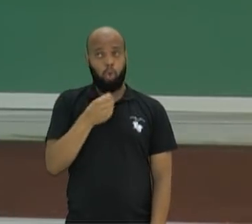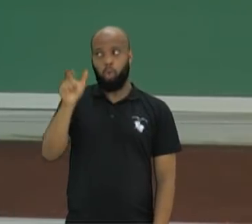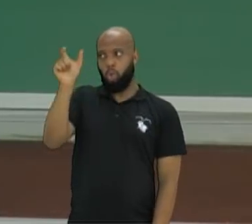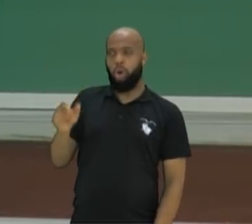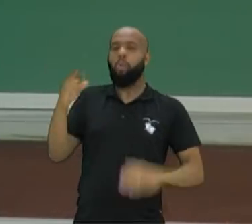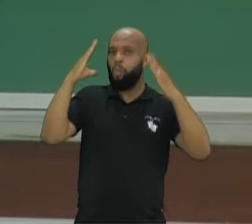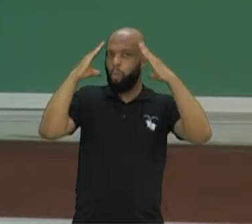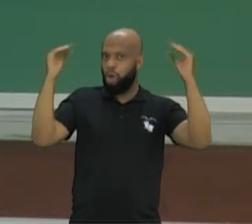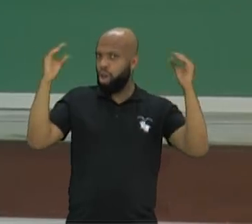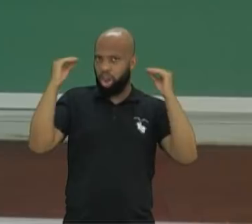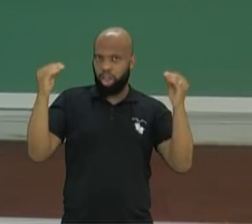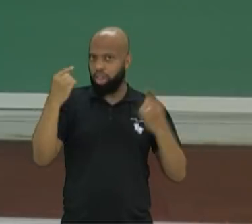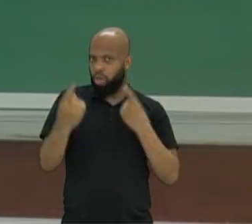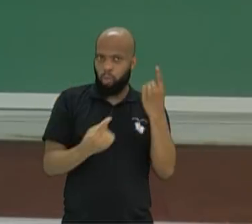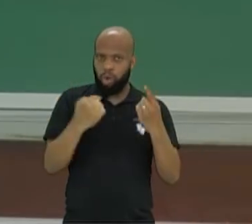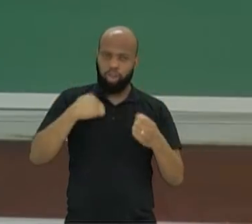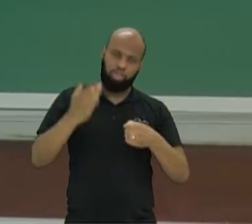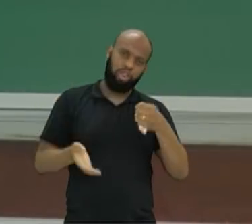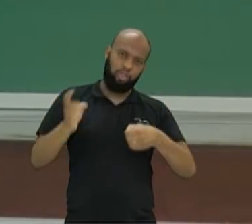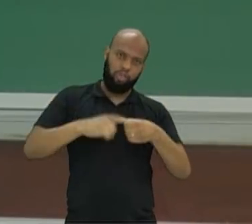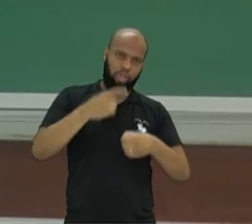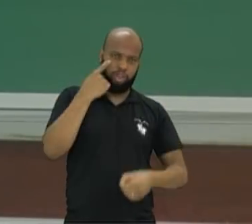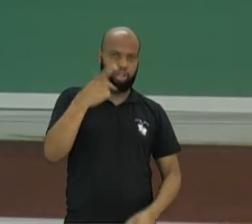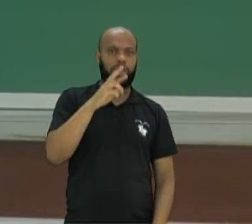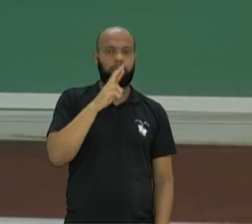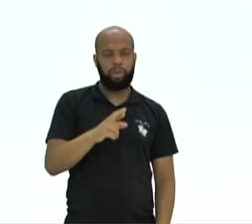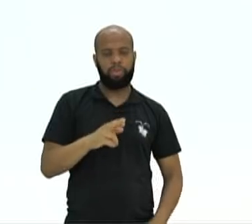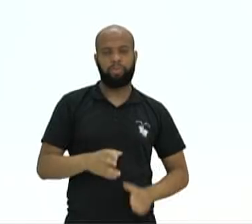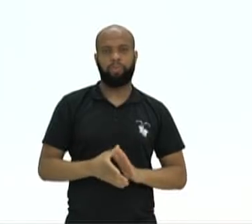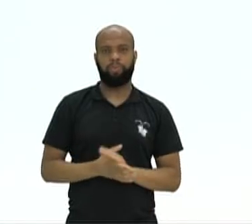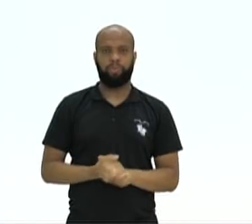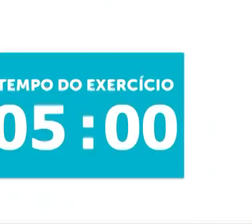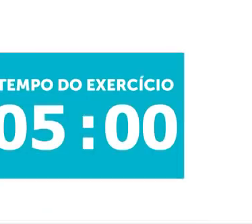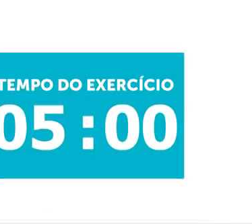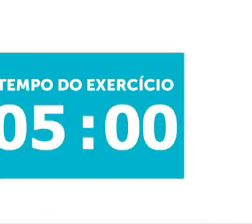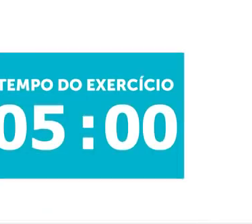Quase faltando gás aqui. Daqui a pouquinho nós voltamos. Corrigimos junto, galerinha.